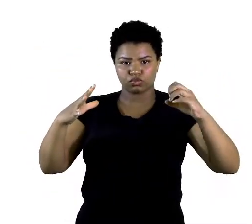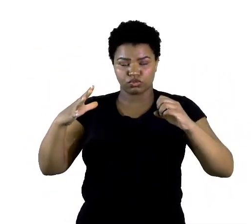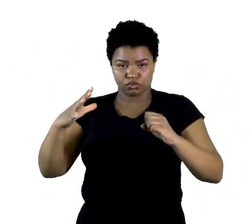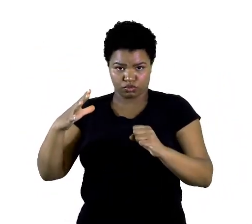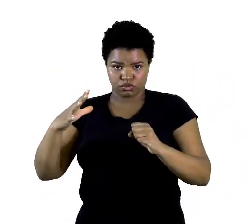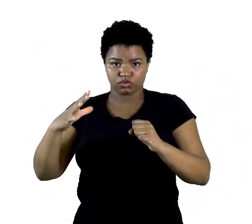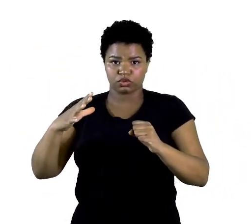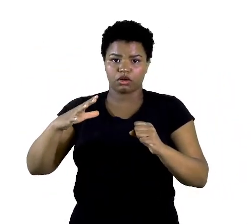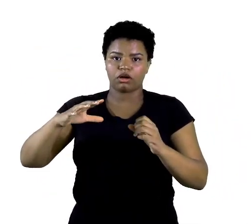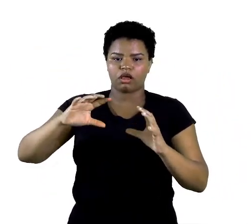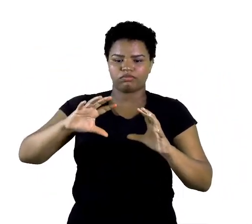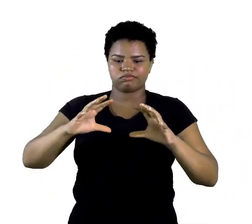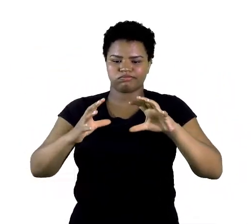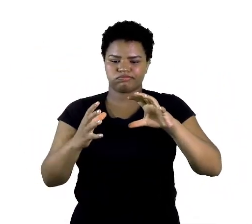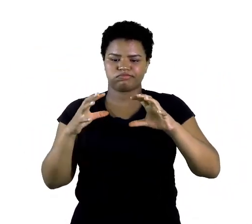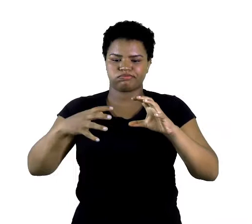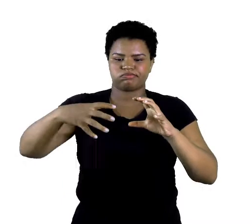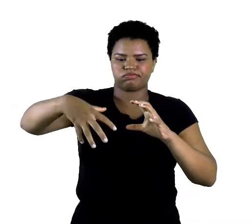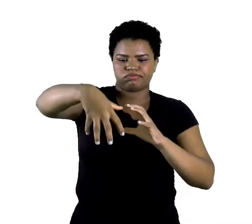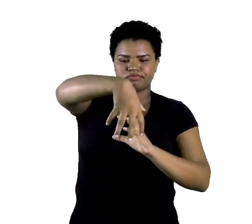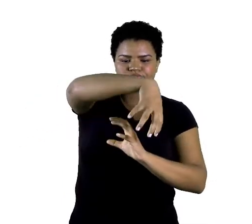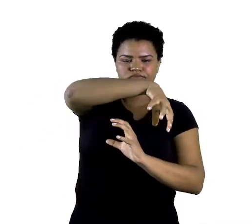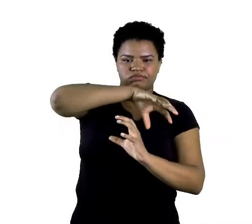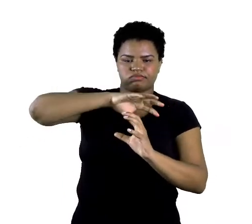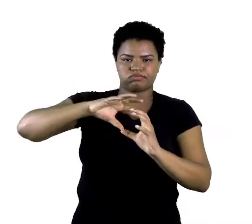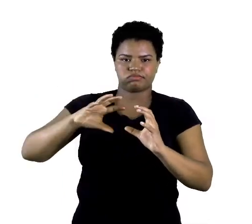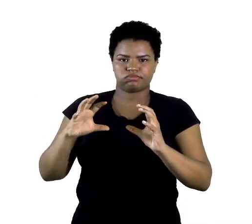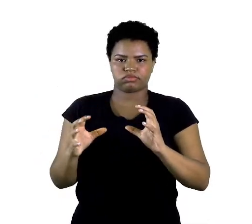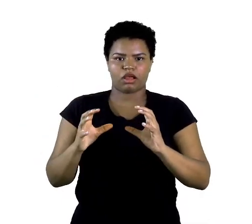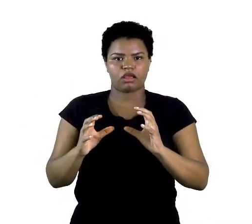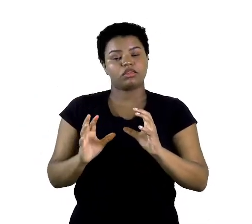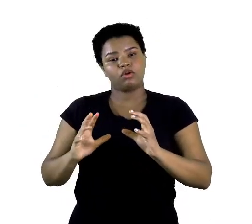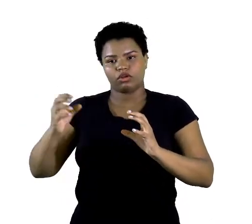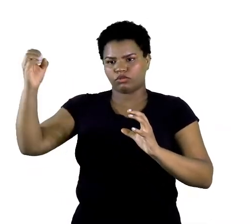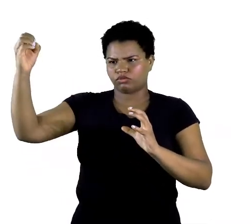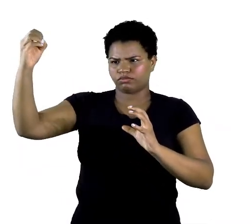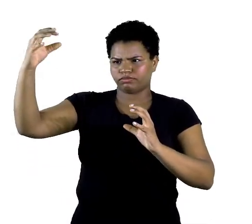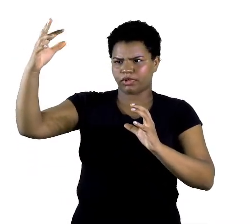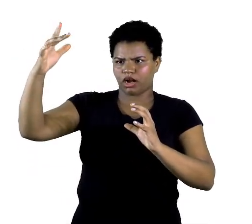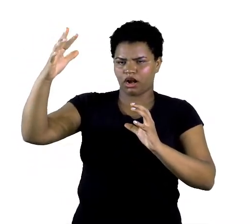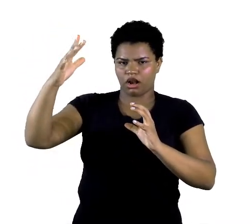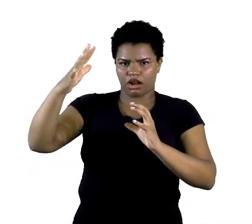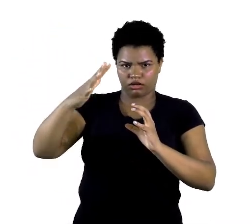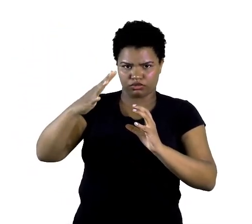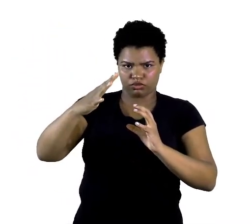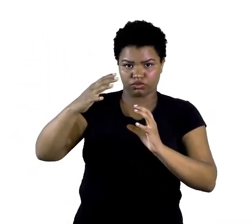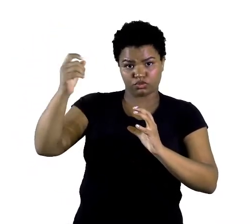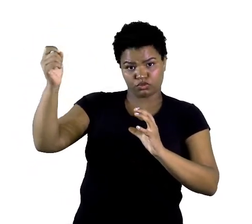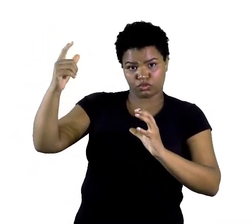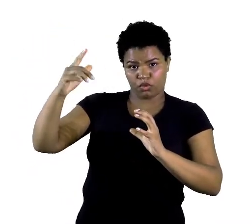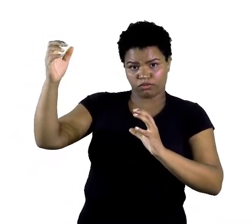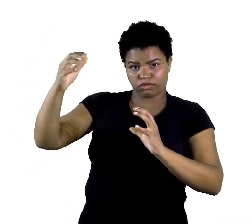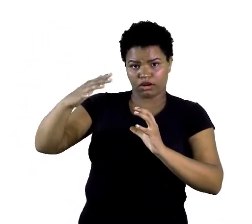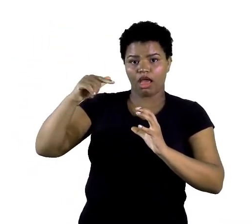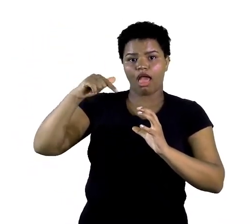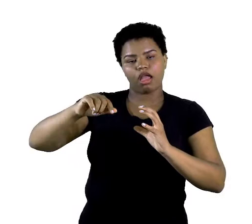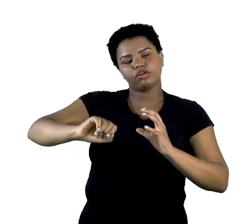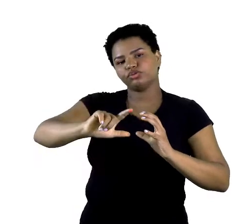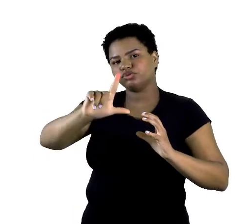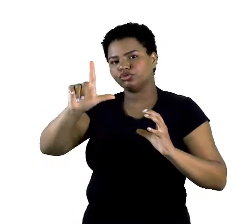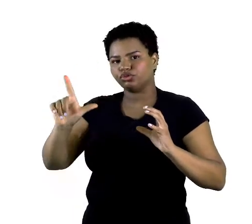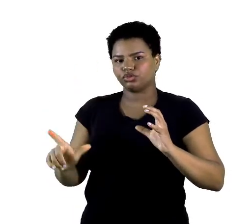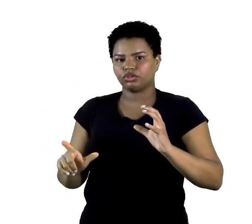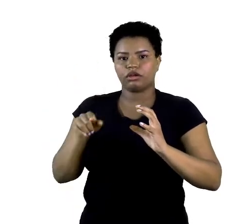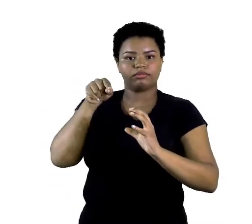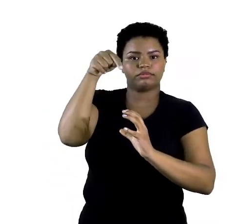Sendo assim, pessoal, parte do planeta fica iluminado pelos raios solares, correspondendo ao dia, enquanto a